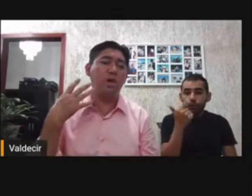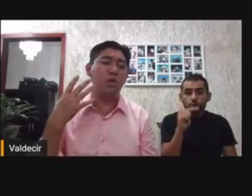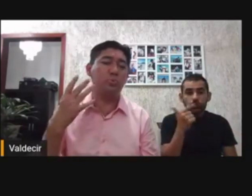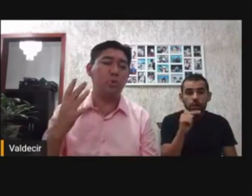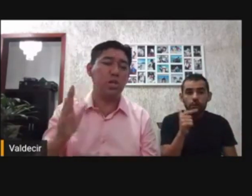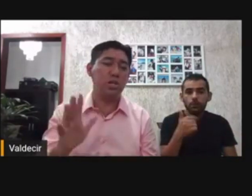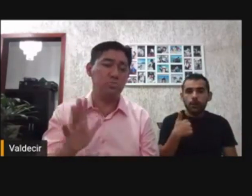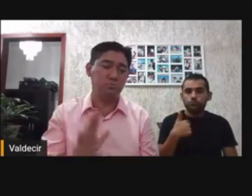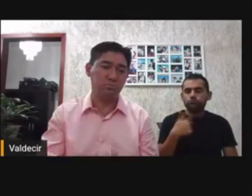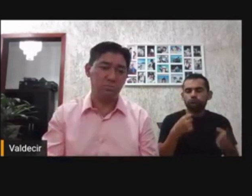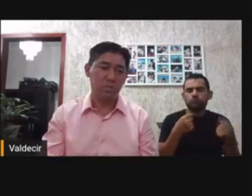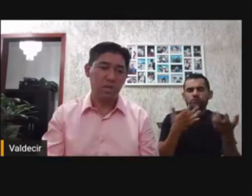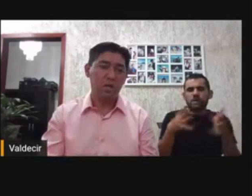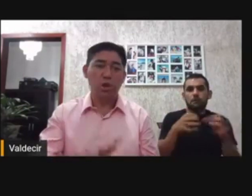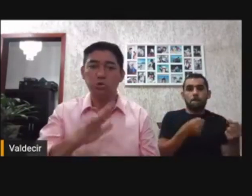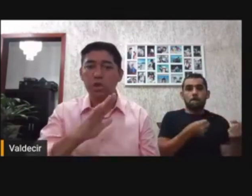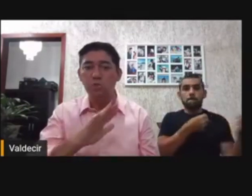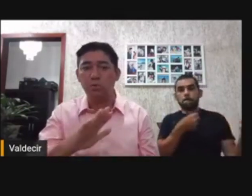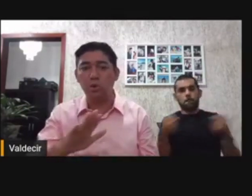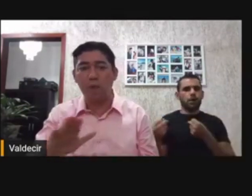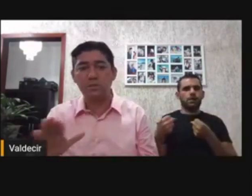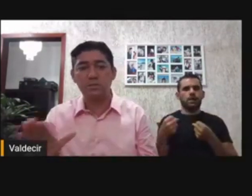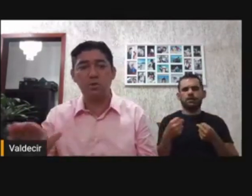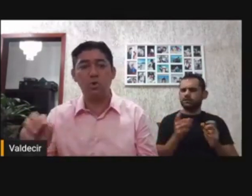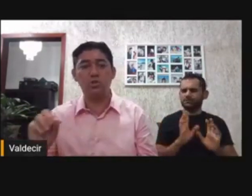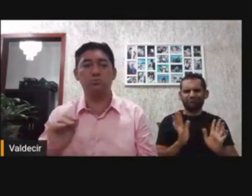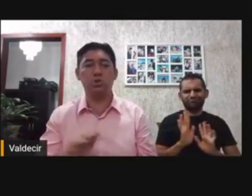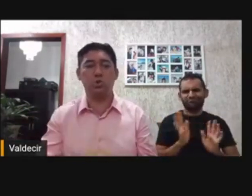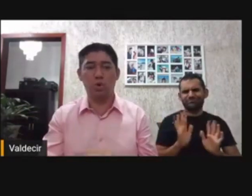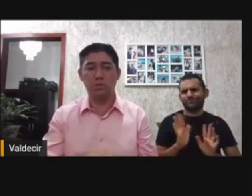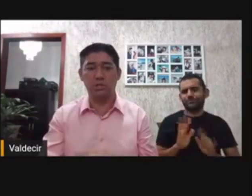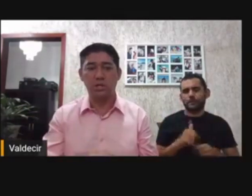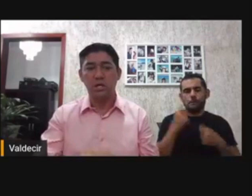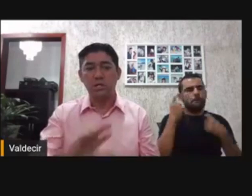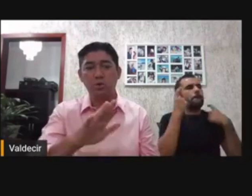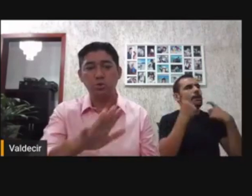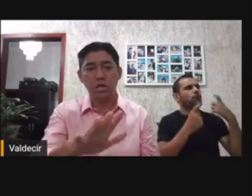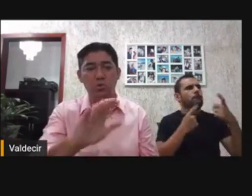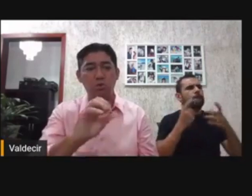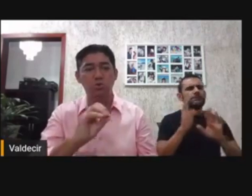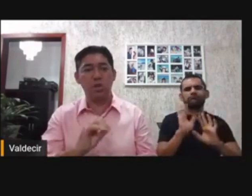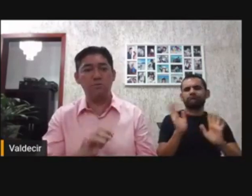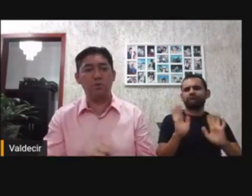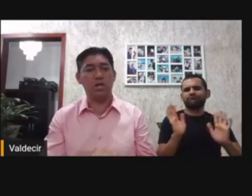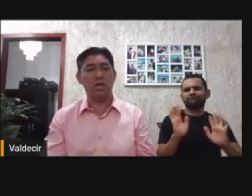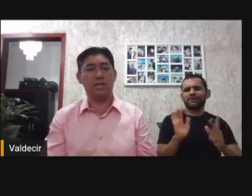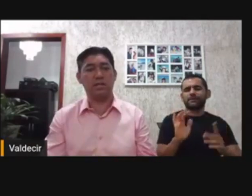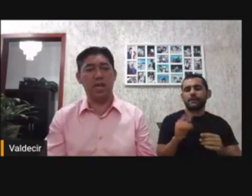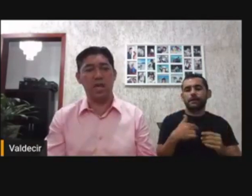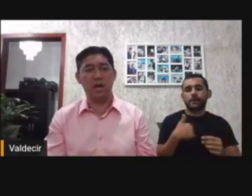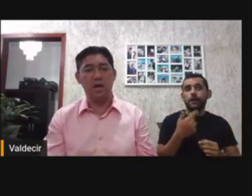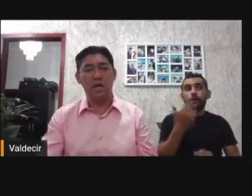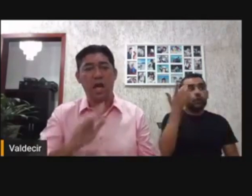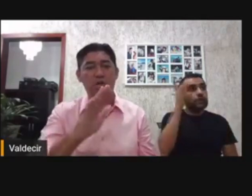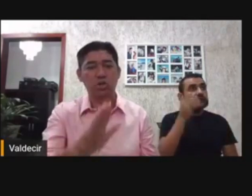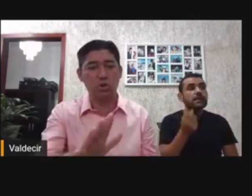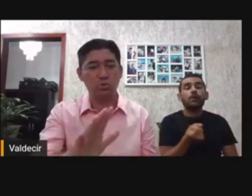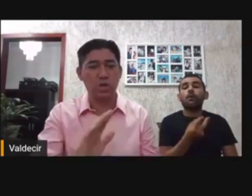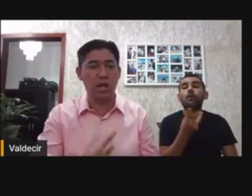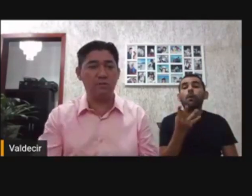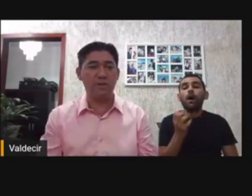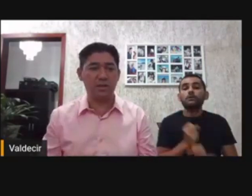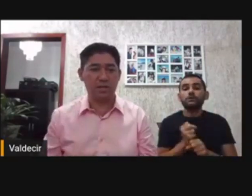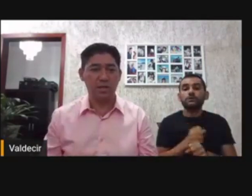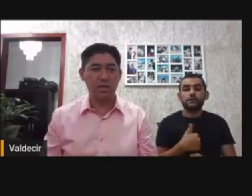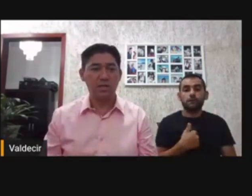não almejo poder nenhum. Não tenho preocupação com esse tipo de coisa. Não sei quanto tempo eu tenho nessa terra. Caixão